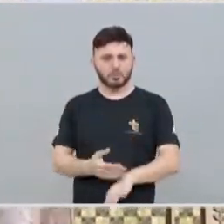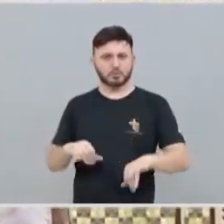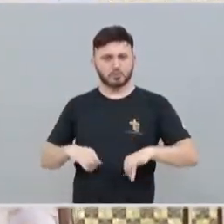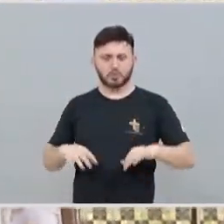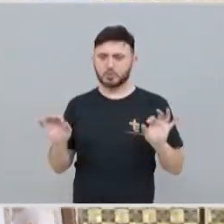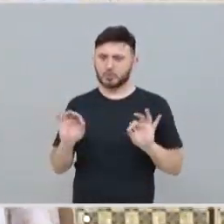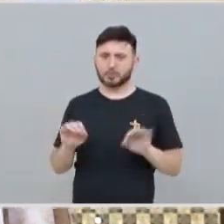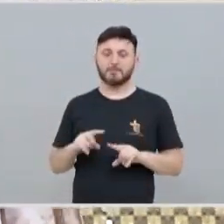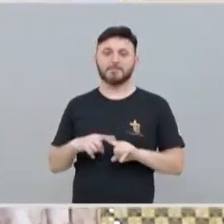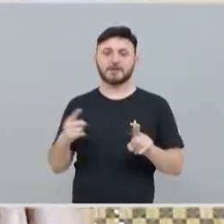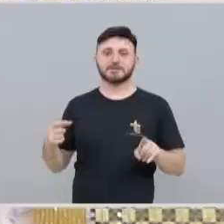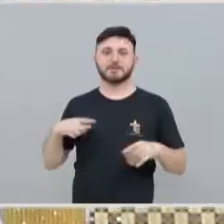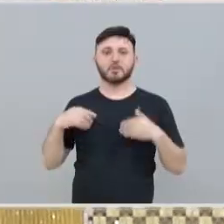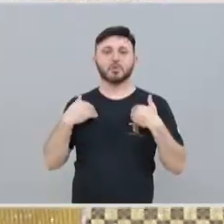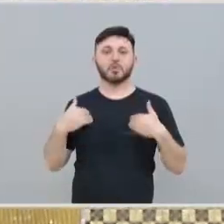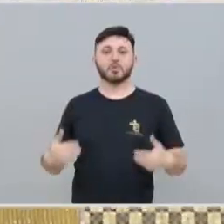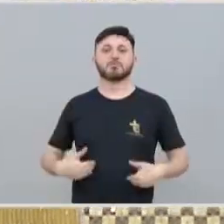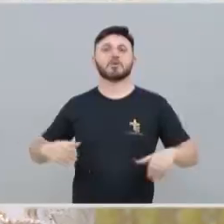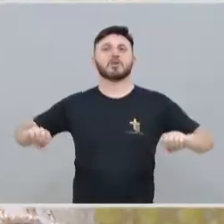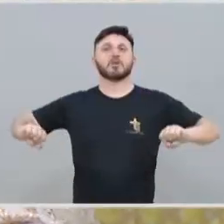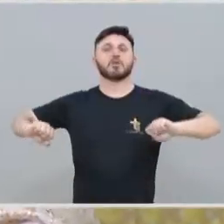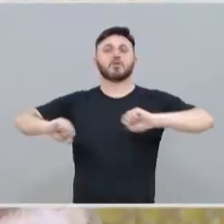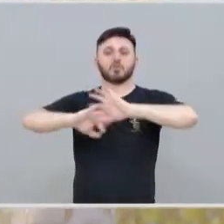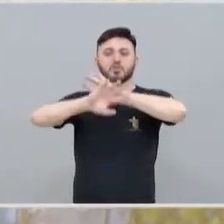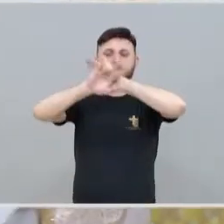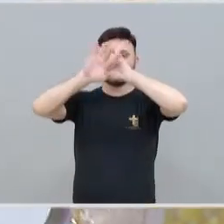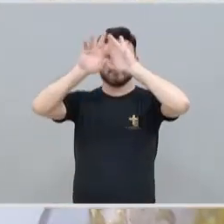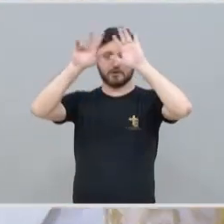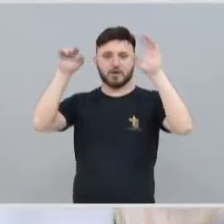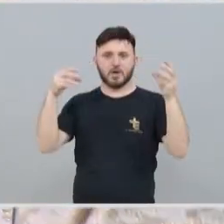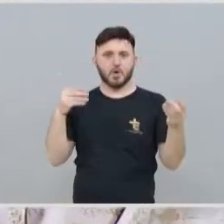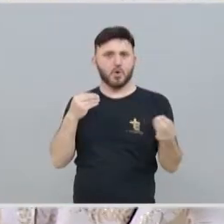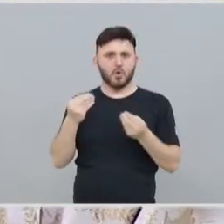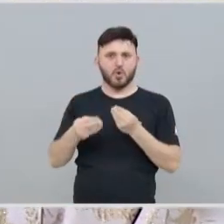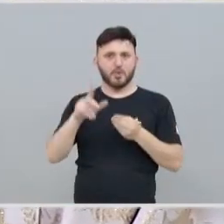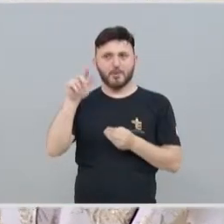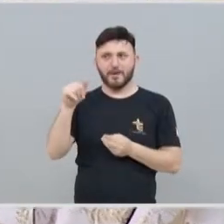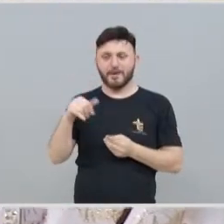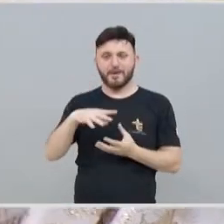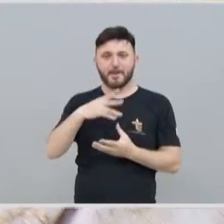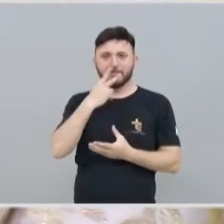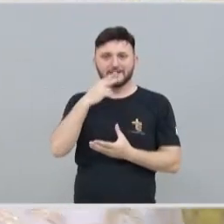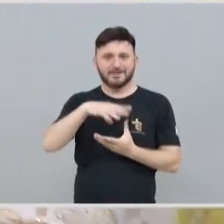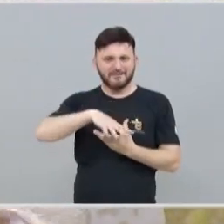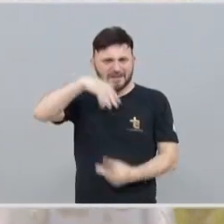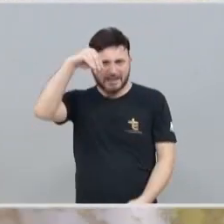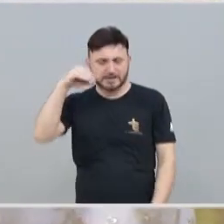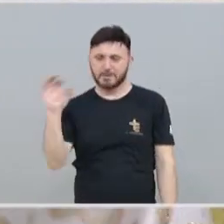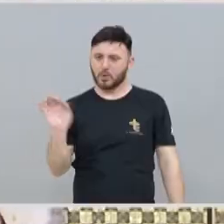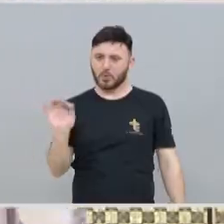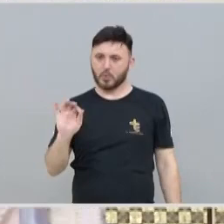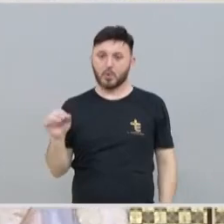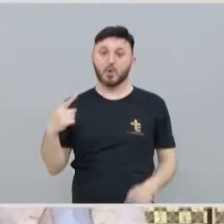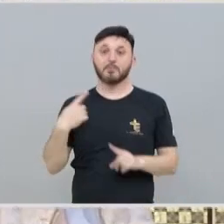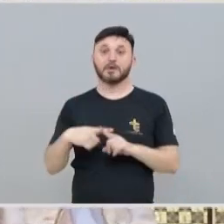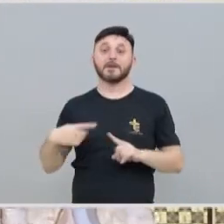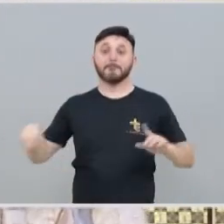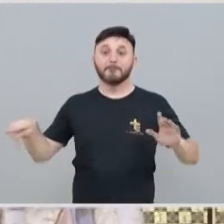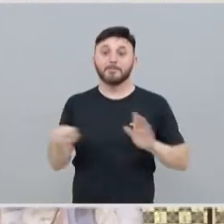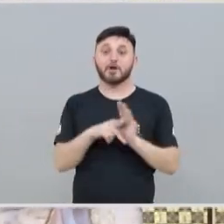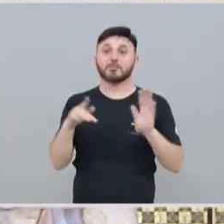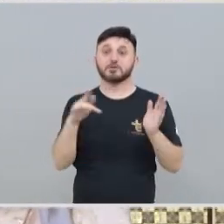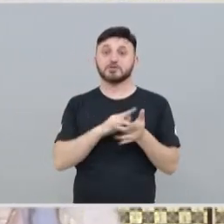sim eu não sei dizer não se trata de um fantasma porque o próprio jesus me da segunda